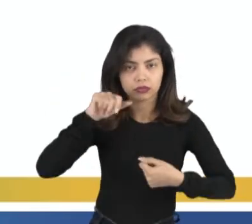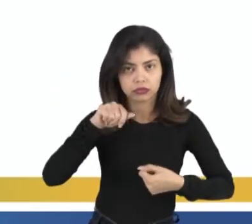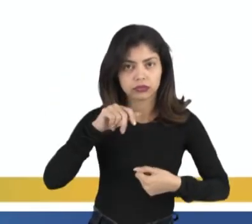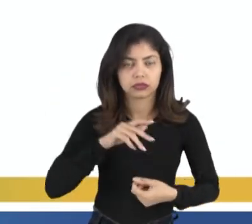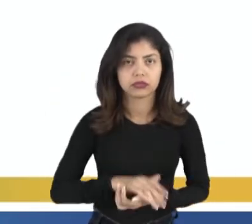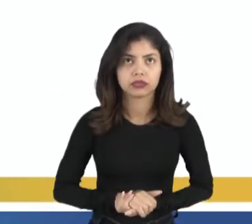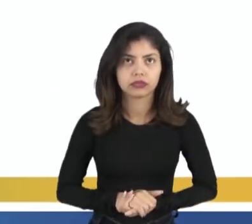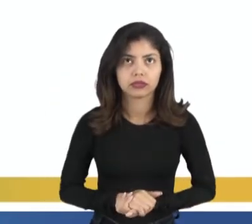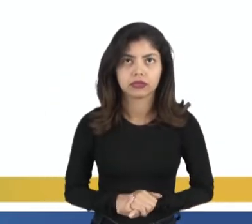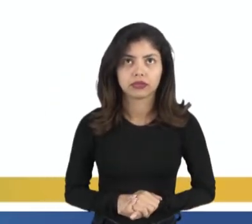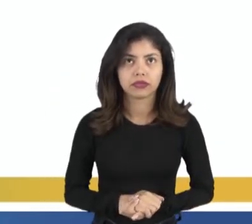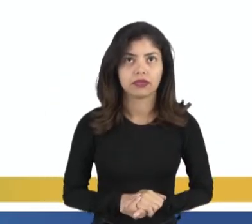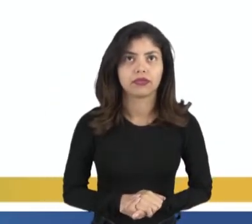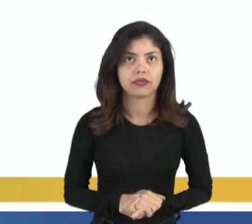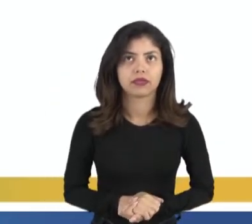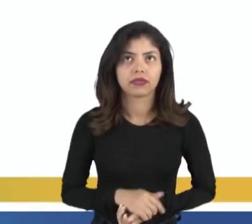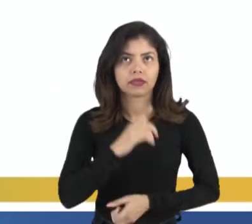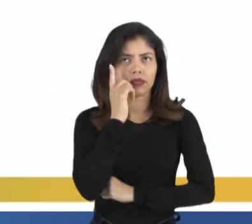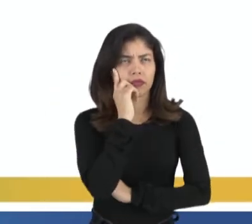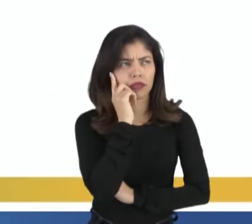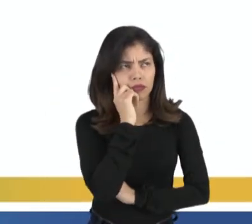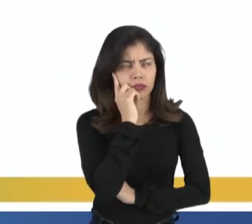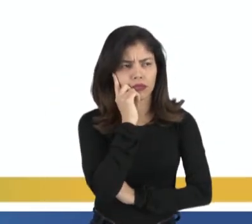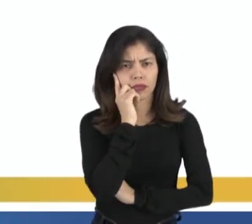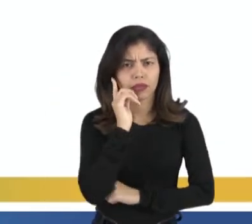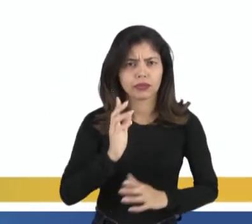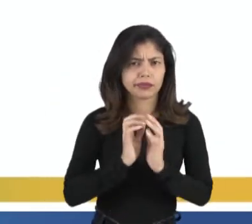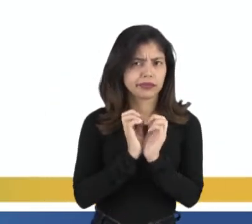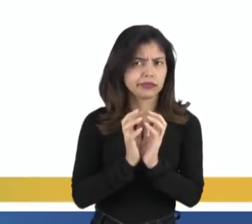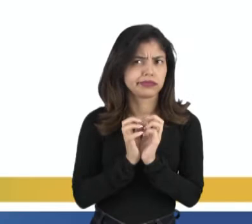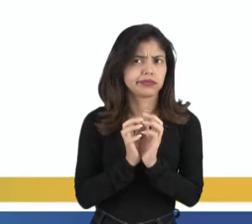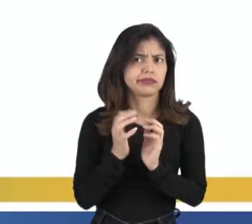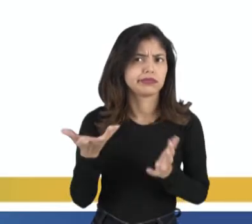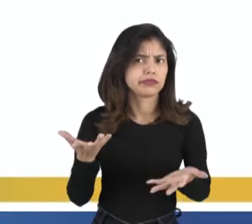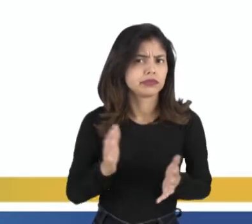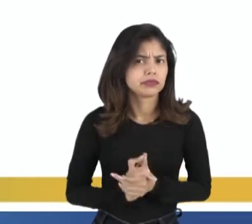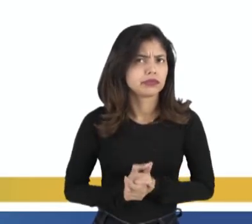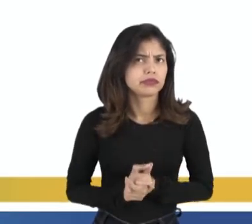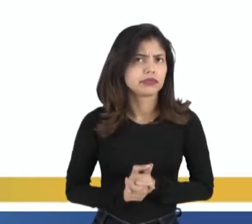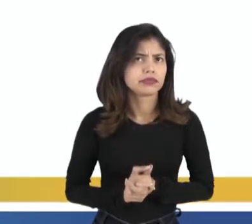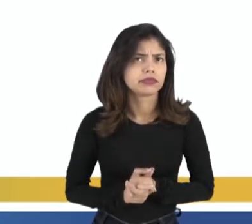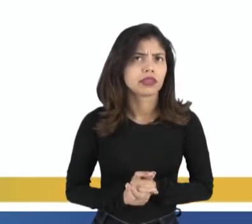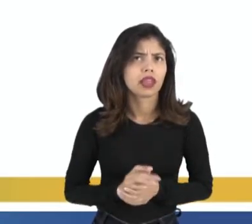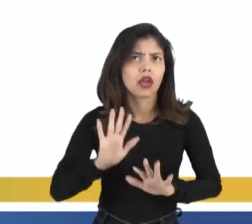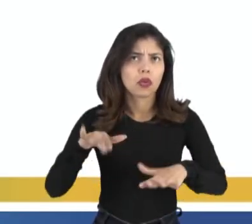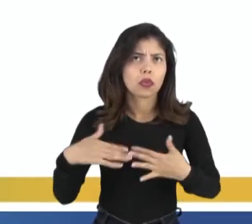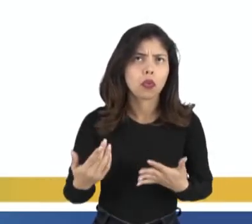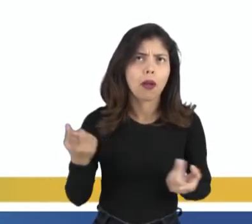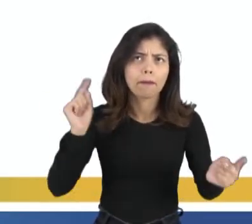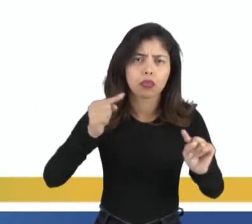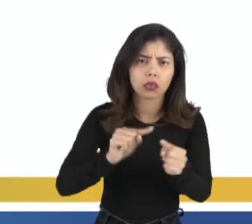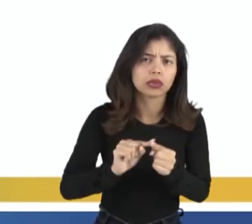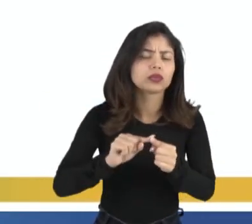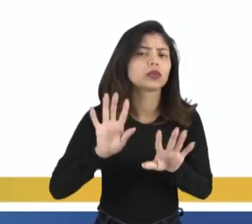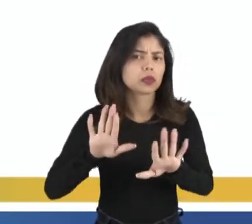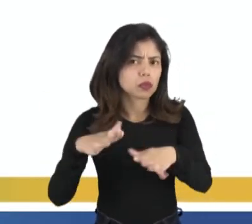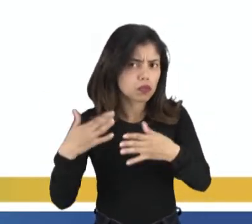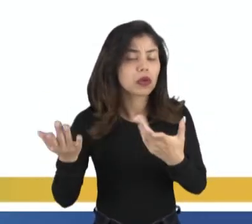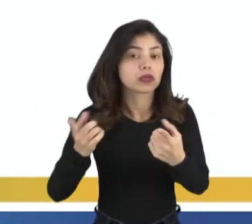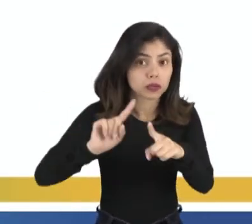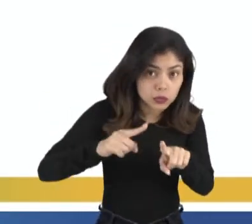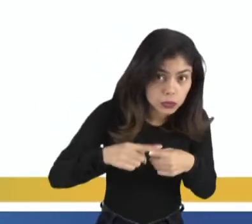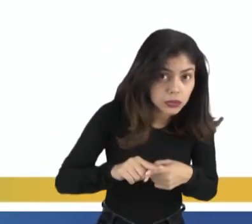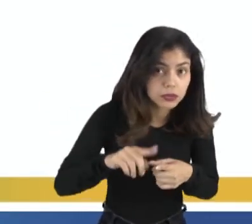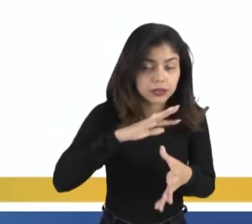estrela mais próxima da terra a pergunta ficar meio bugada né Qual é a estrela mais próxima da estrela mais próxima da